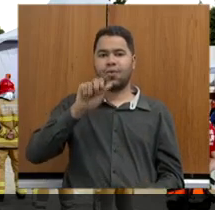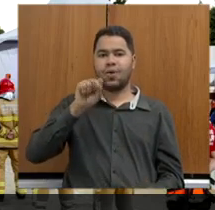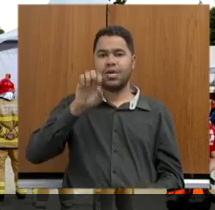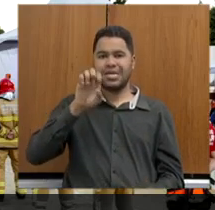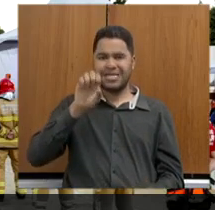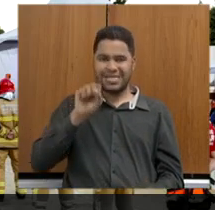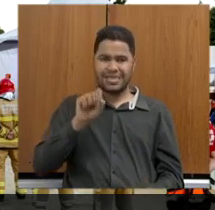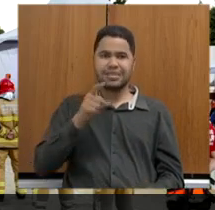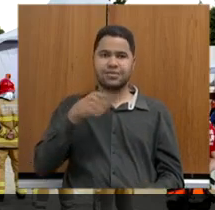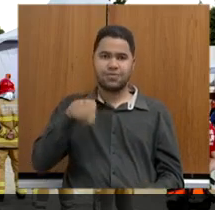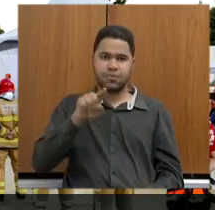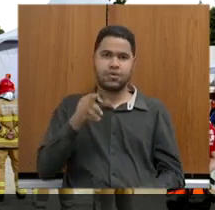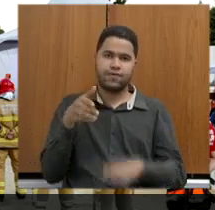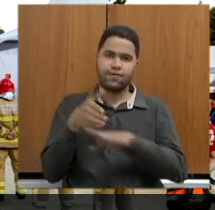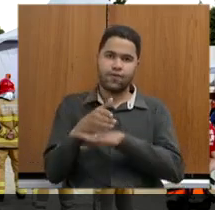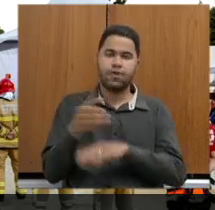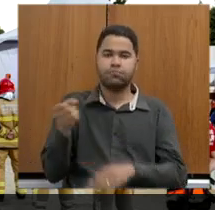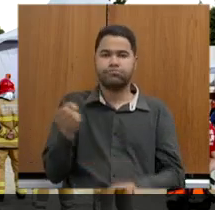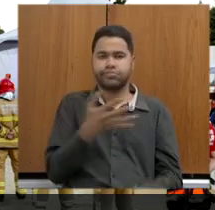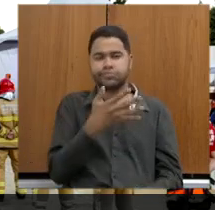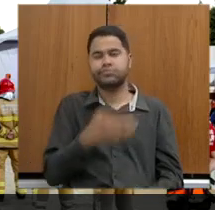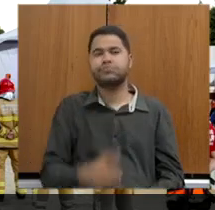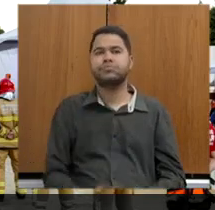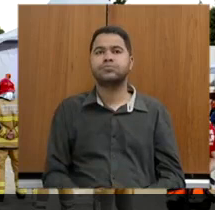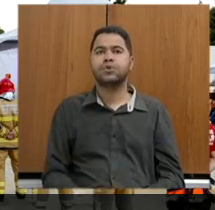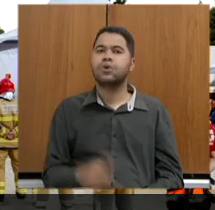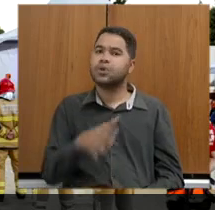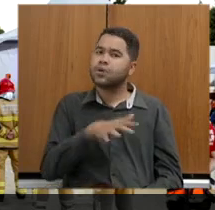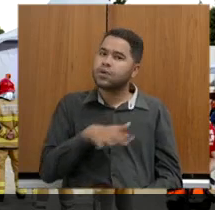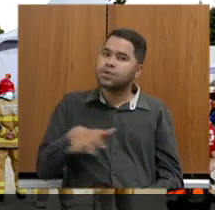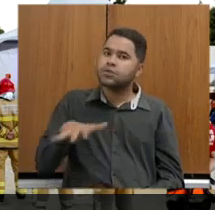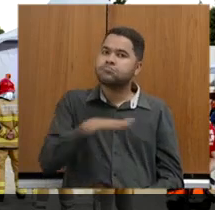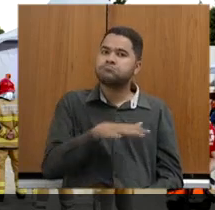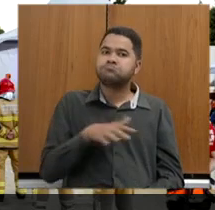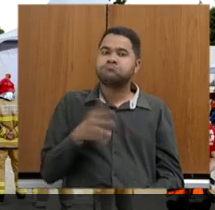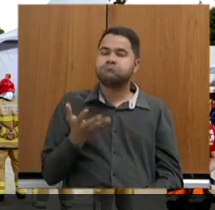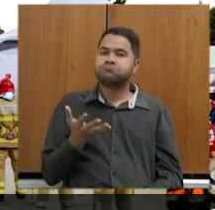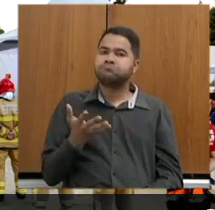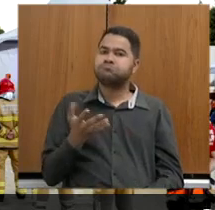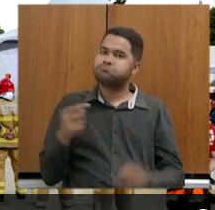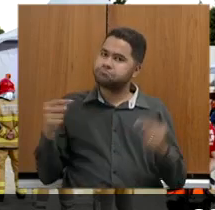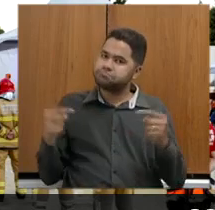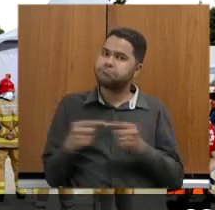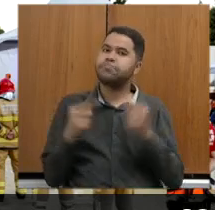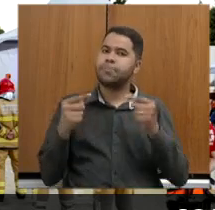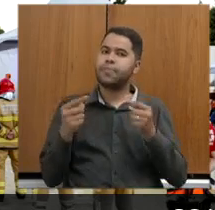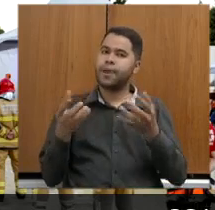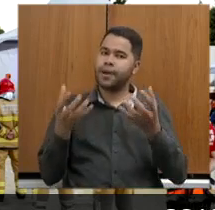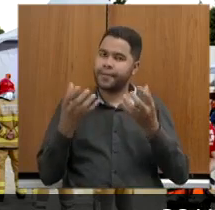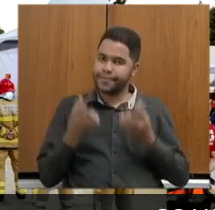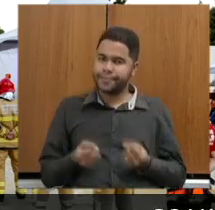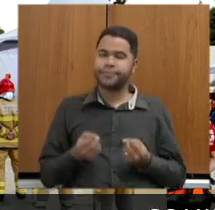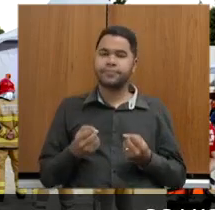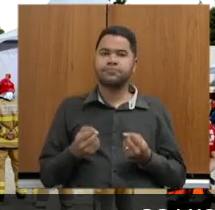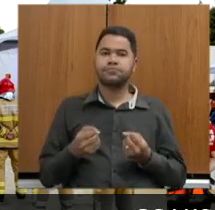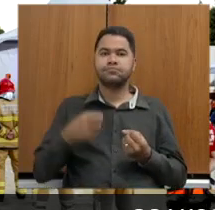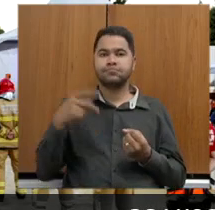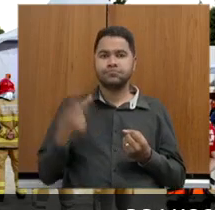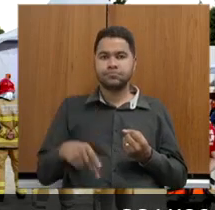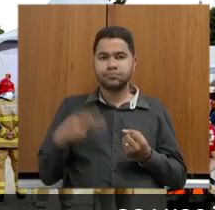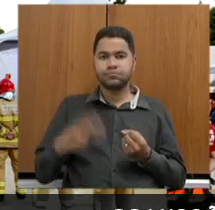lá conosco na inauguração é um espaço também bastante adequado para receber Nossa